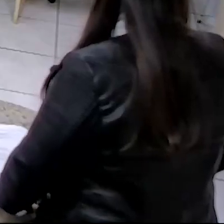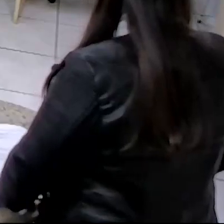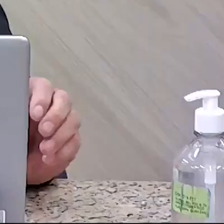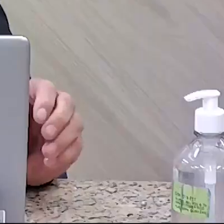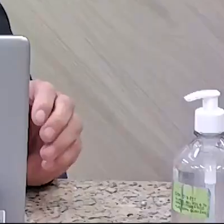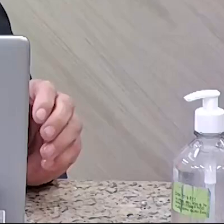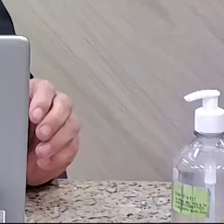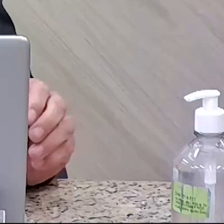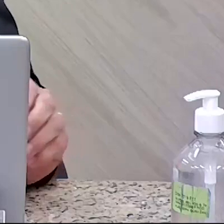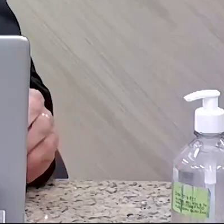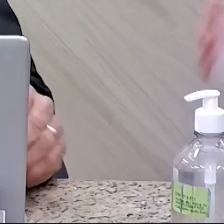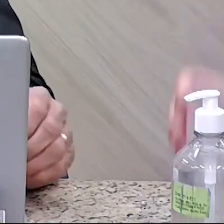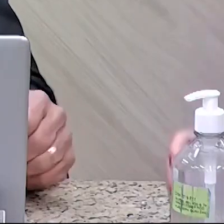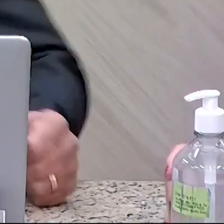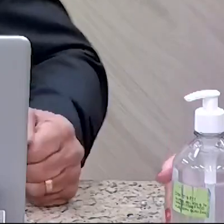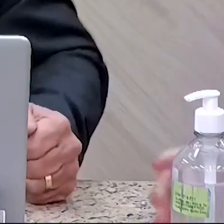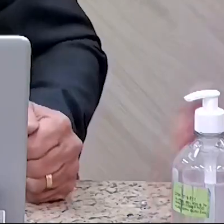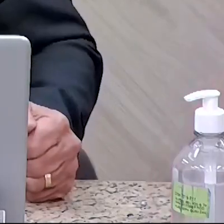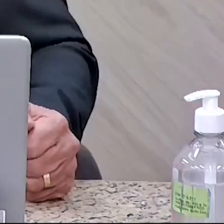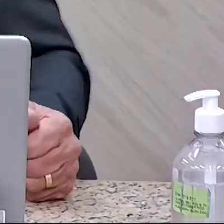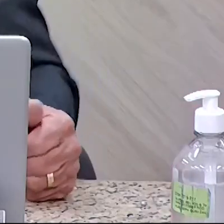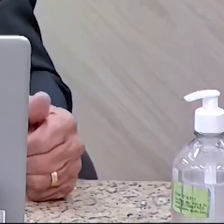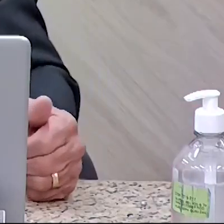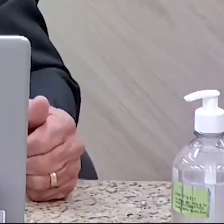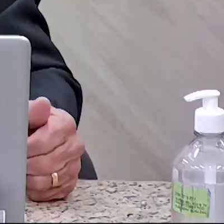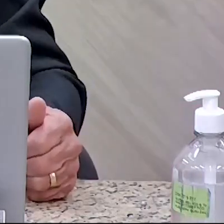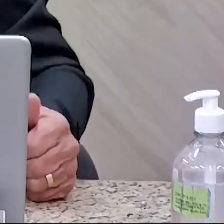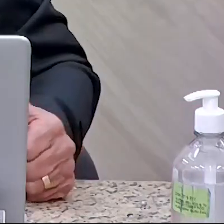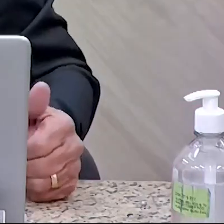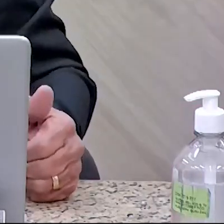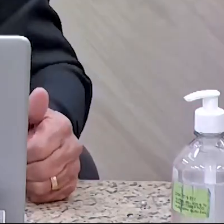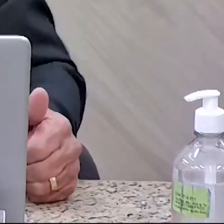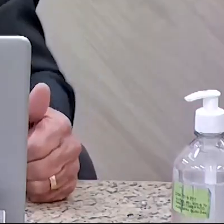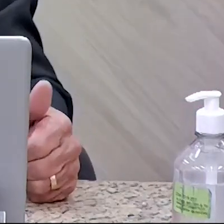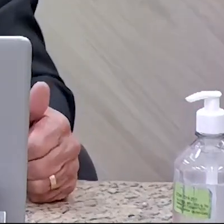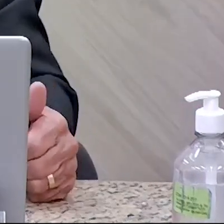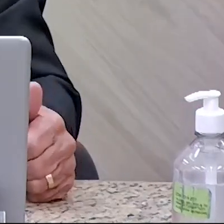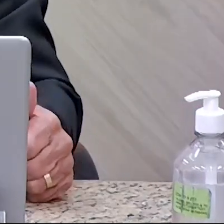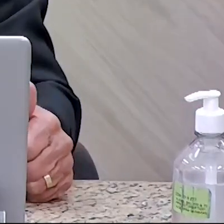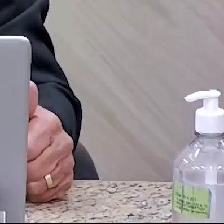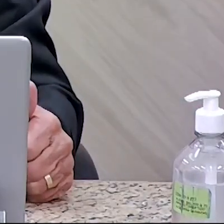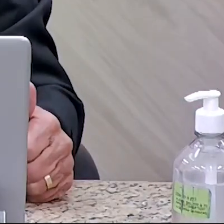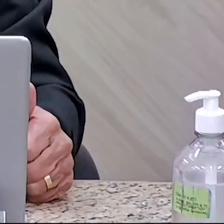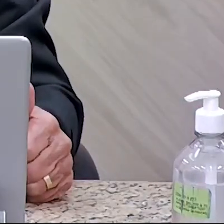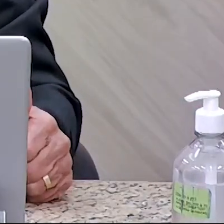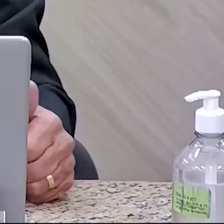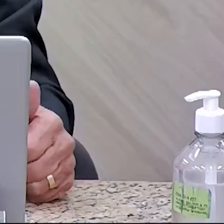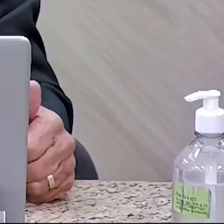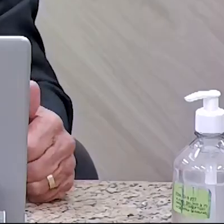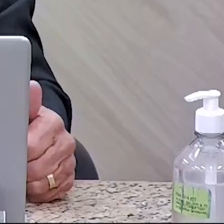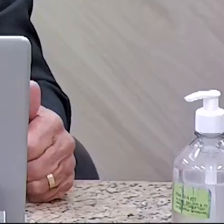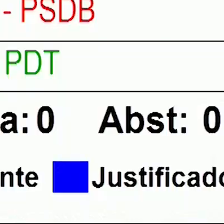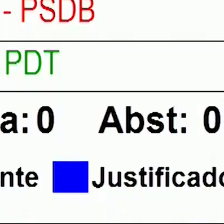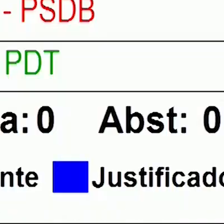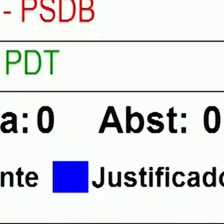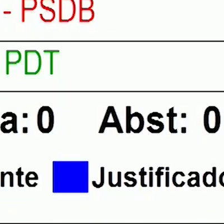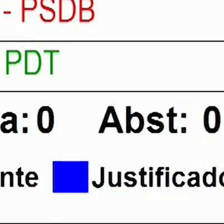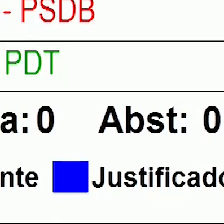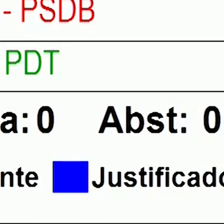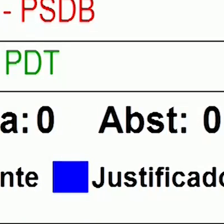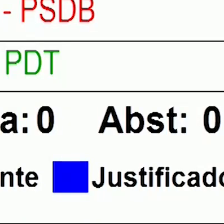Boa tarde a todos e a todas, solicito aos senhores vereadores e vereadoras que façam a confirmação do quórum.